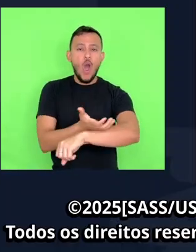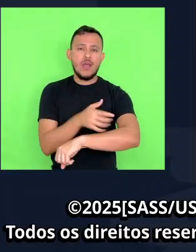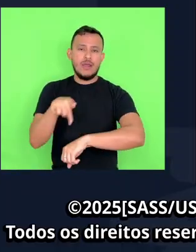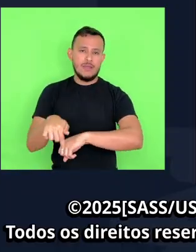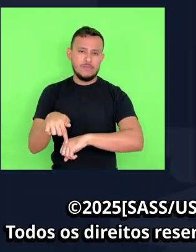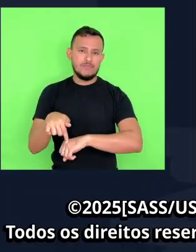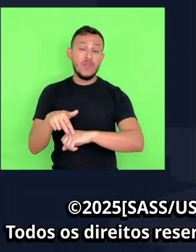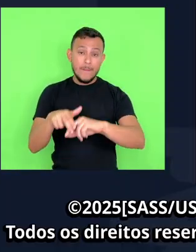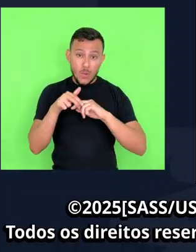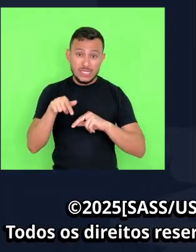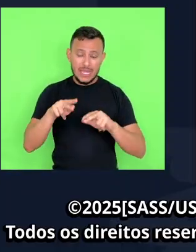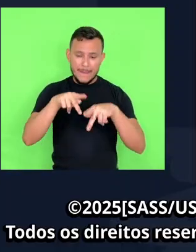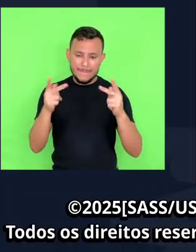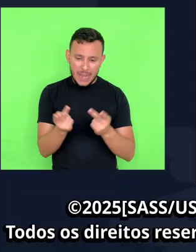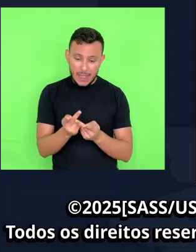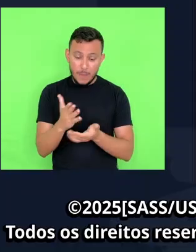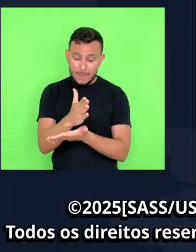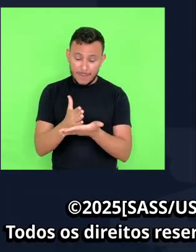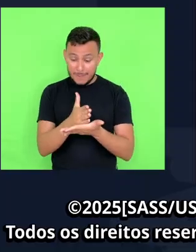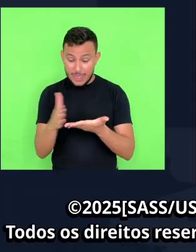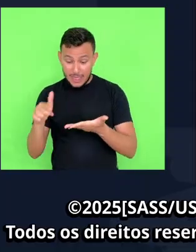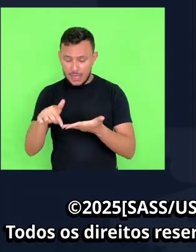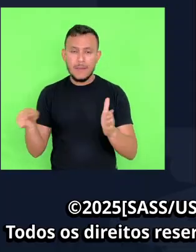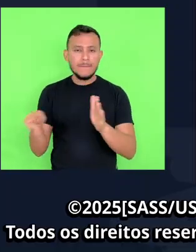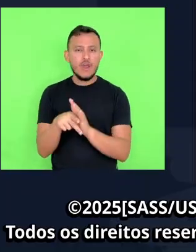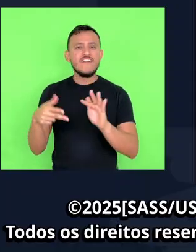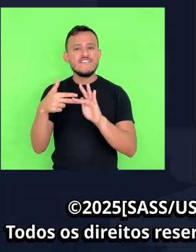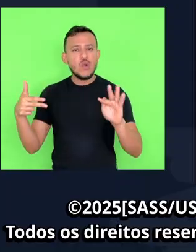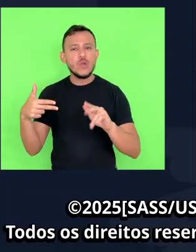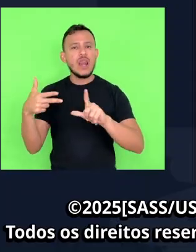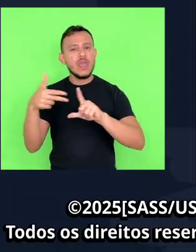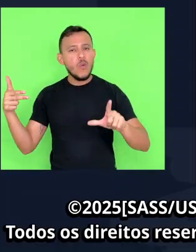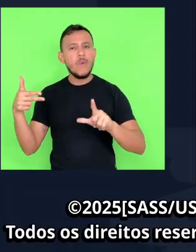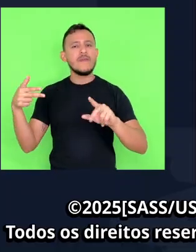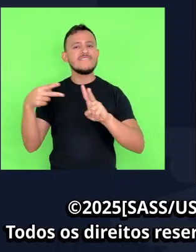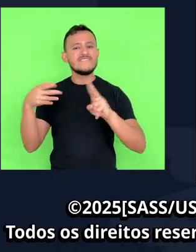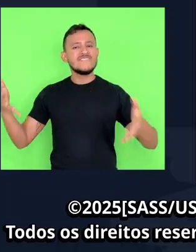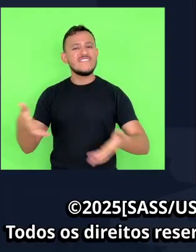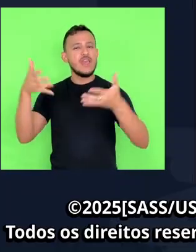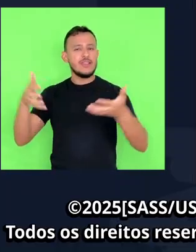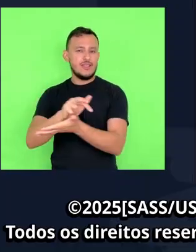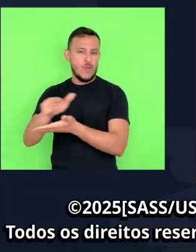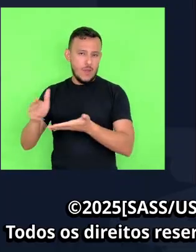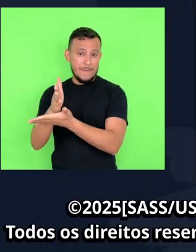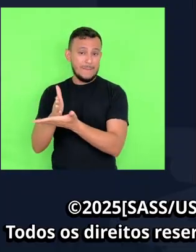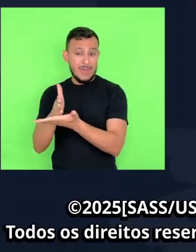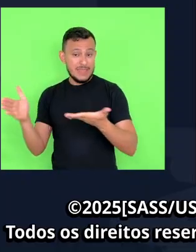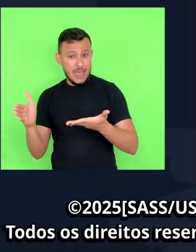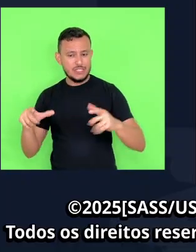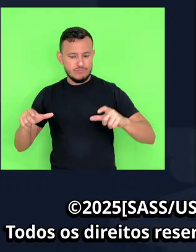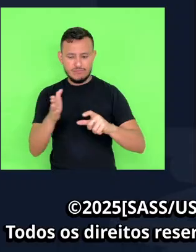Então, metade do nosso prato deve vir das frutas, legumes e verduras. Nós